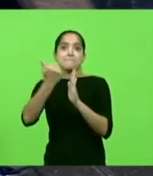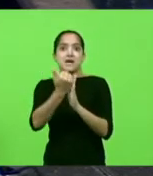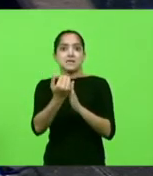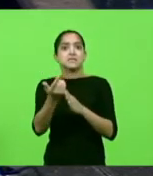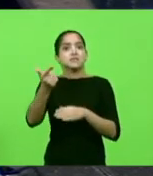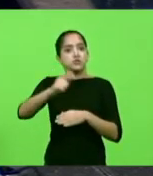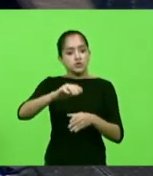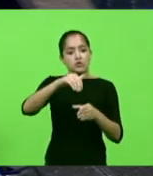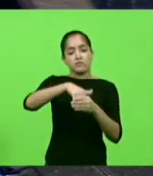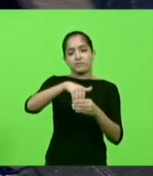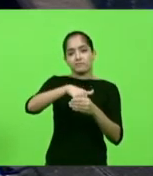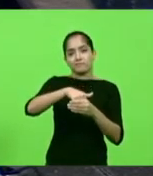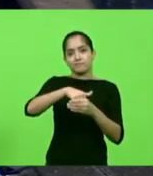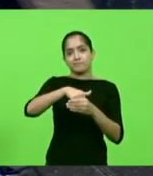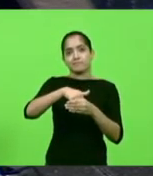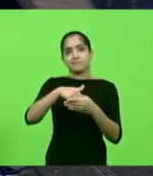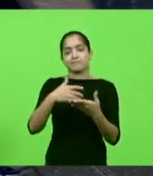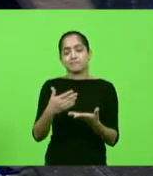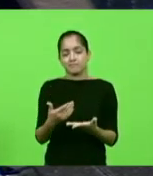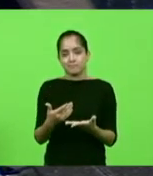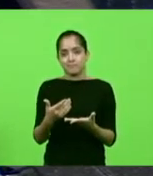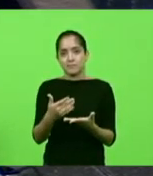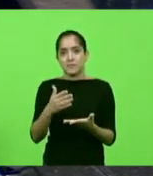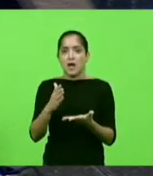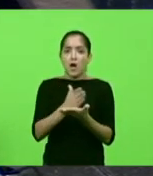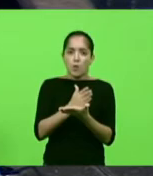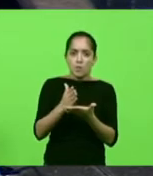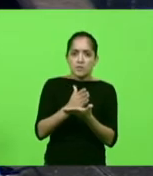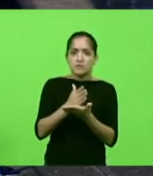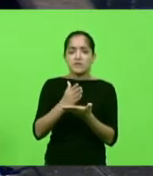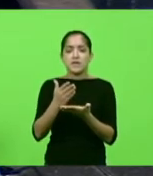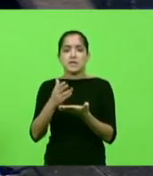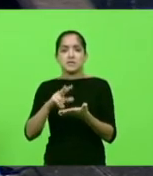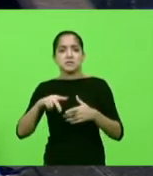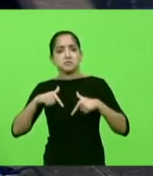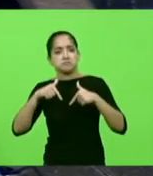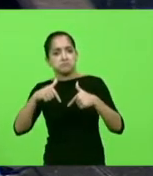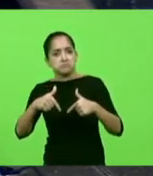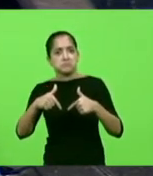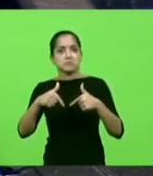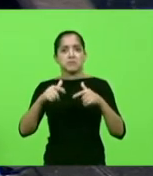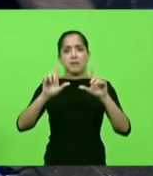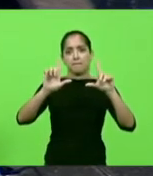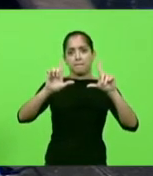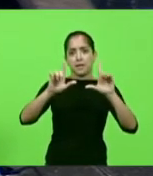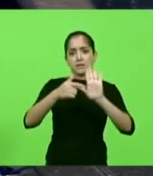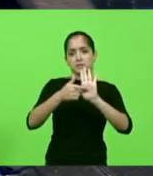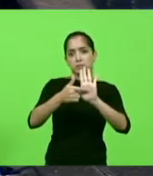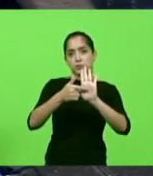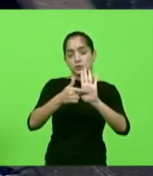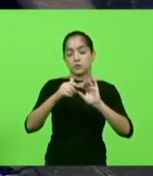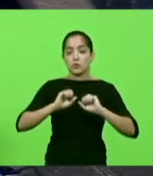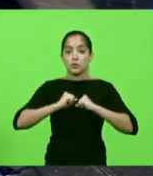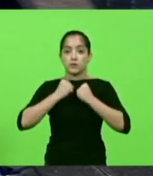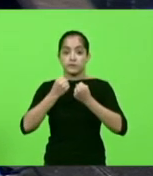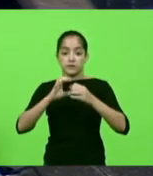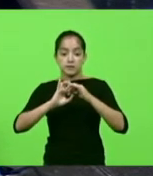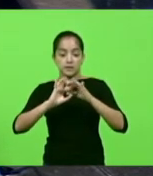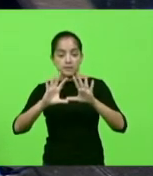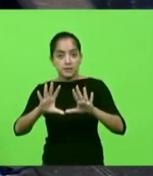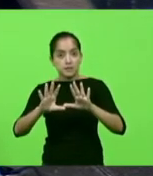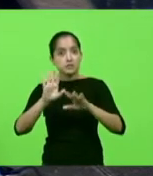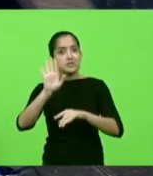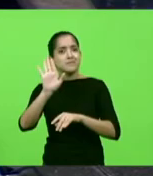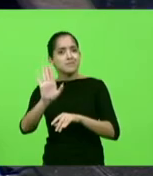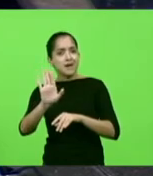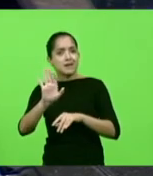deles próprios. Então, algumas vezes até se manifestam, fazem um post sinalizando ou defendendo a liberdade econômica,